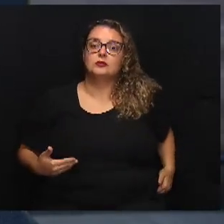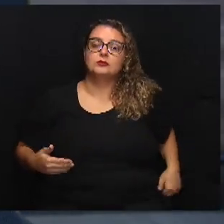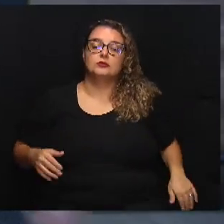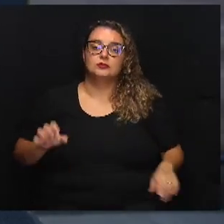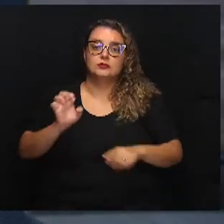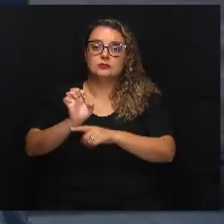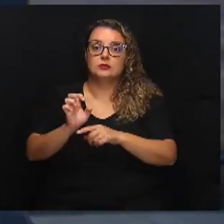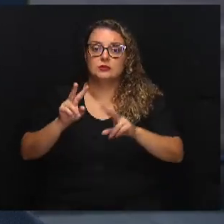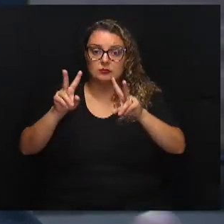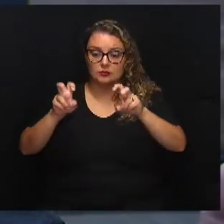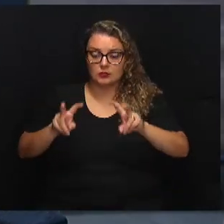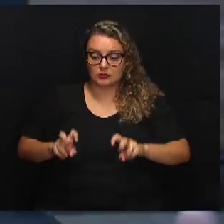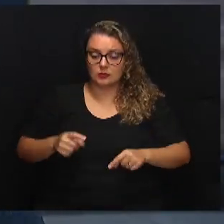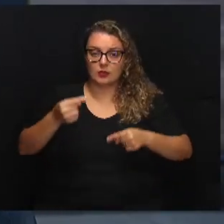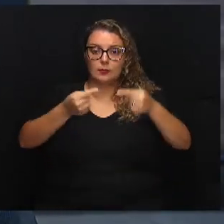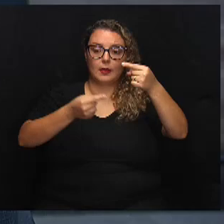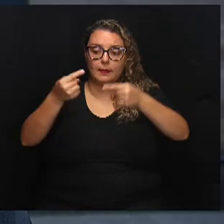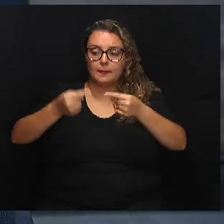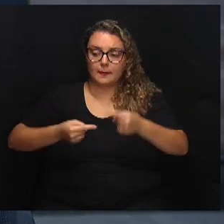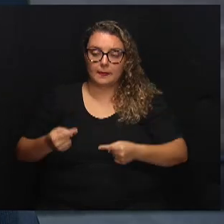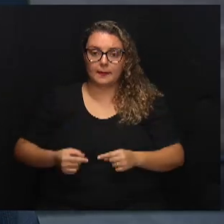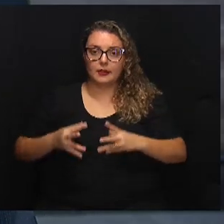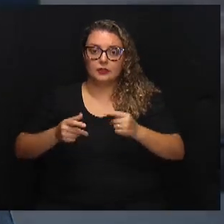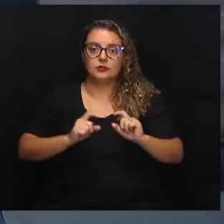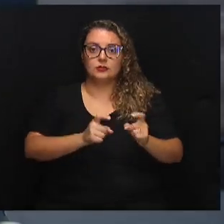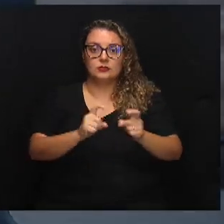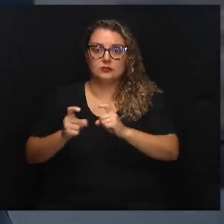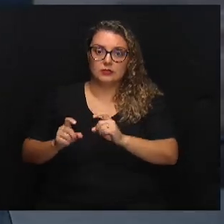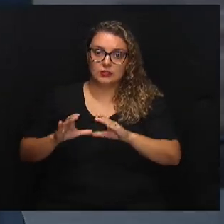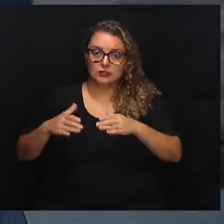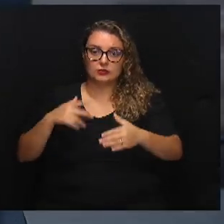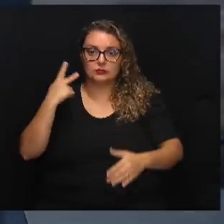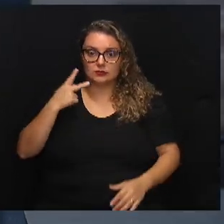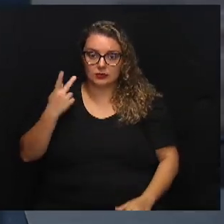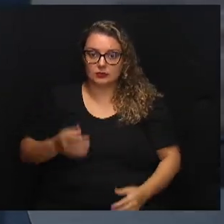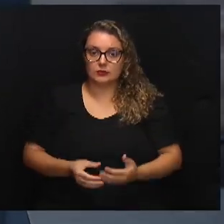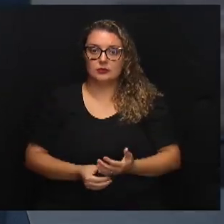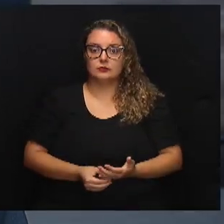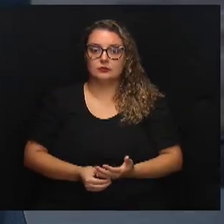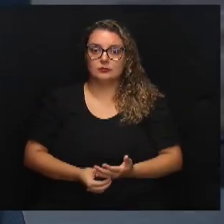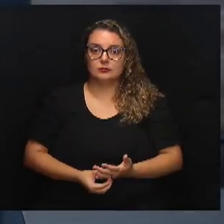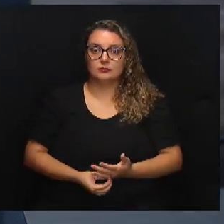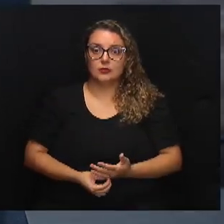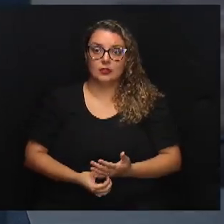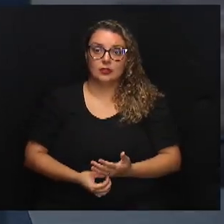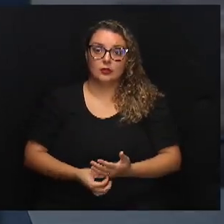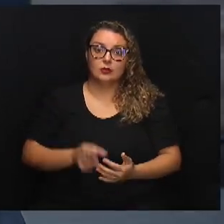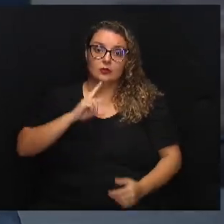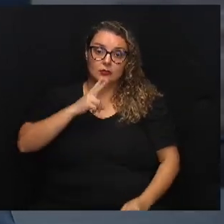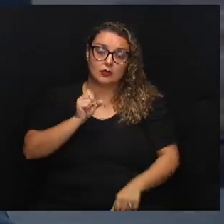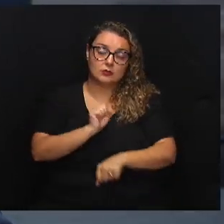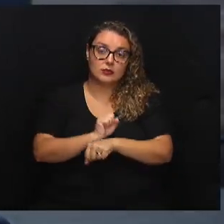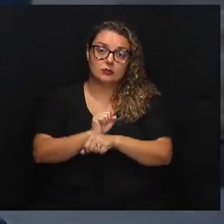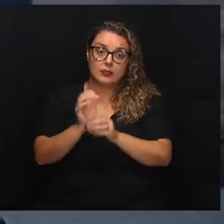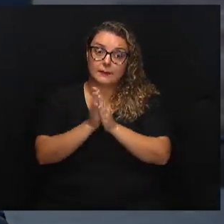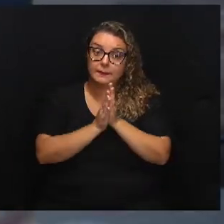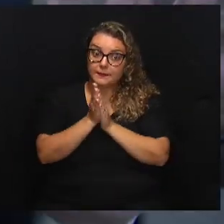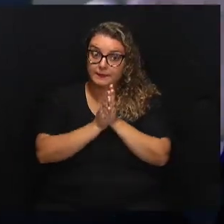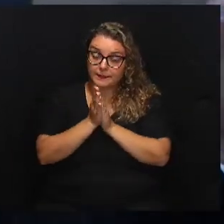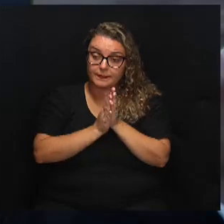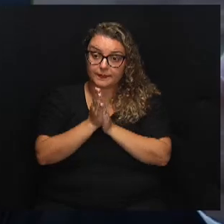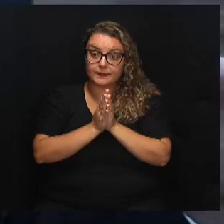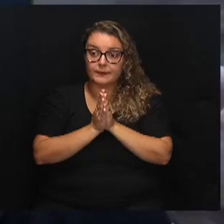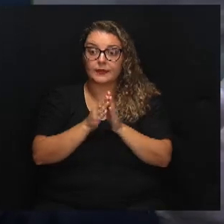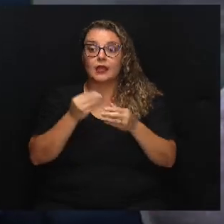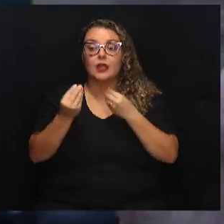tem sido debatido praticamente em todas as reuniões do Parlamento. E uma resposta que a gente aguarda com ansiedade é como é que